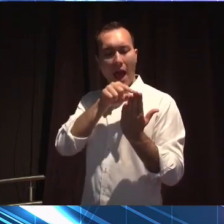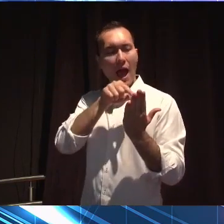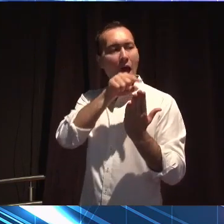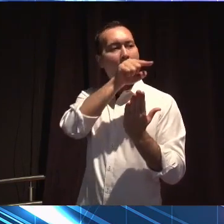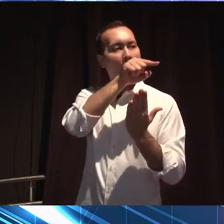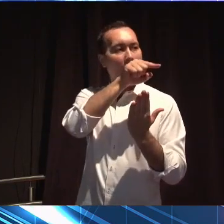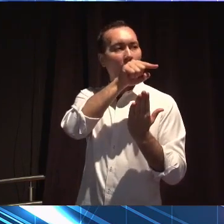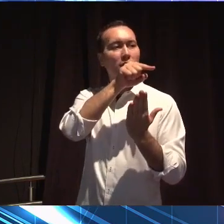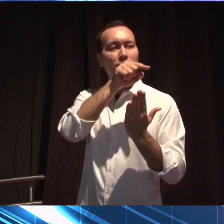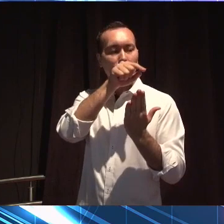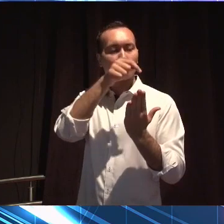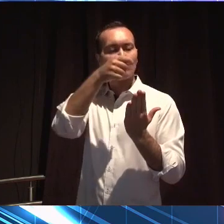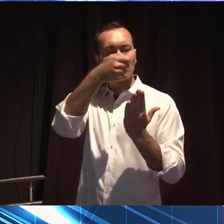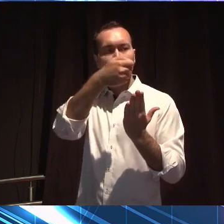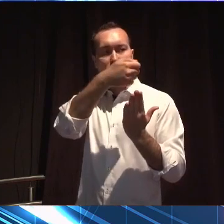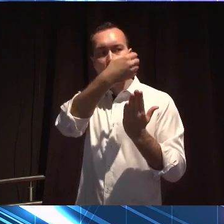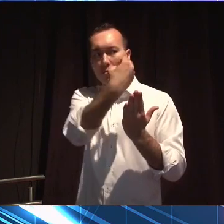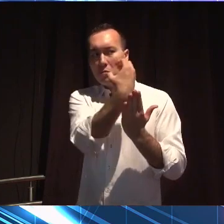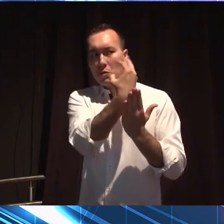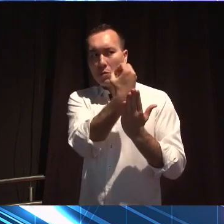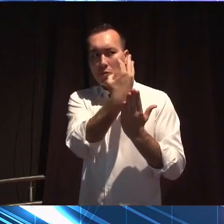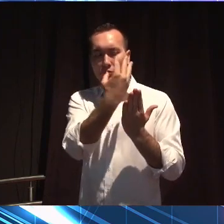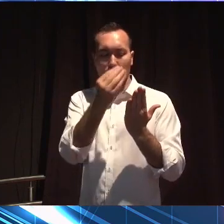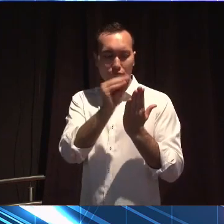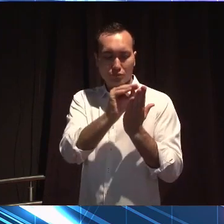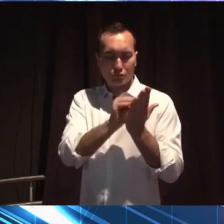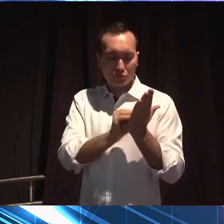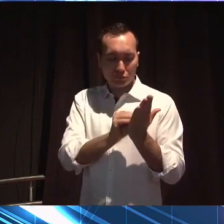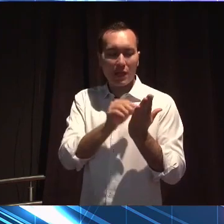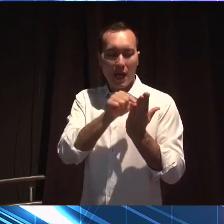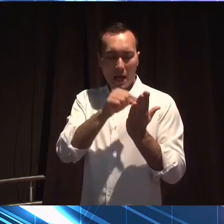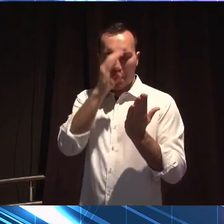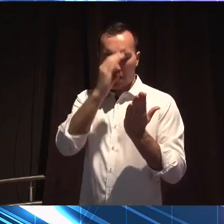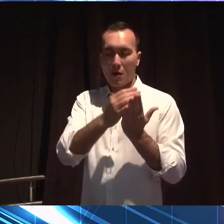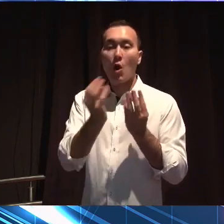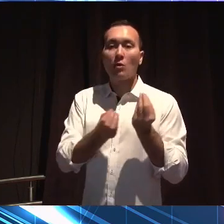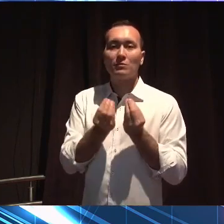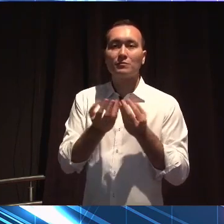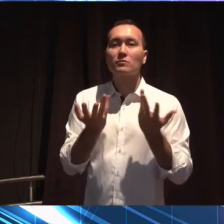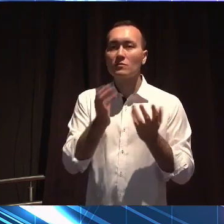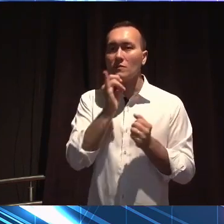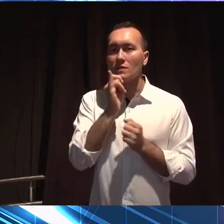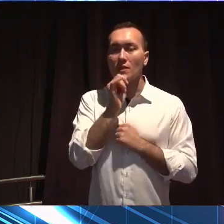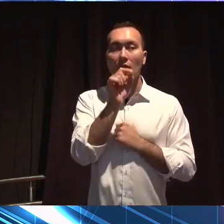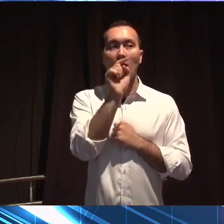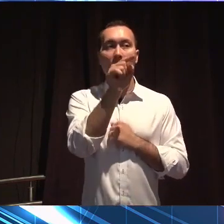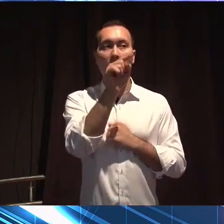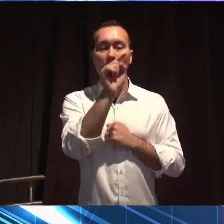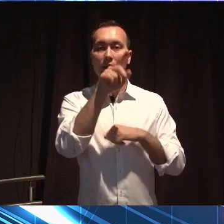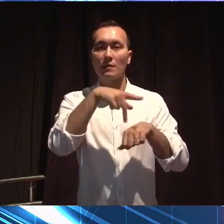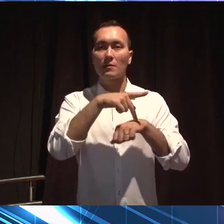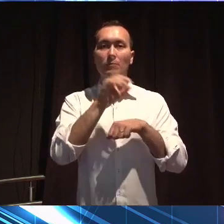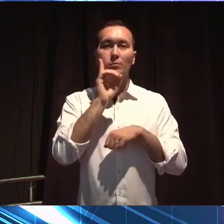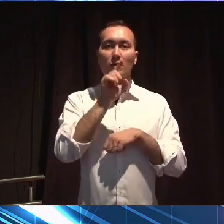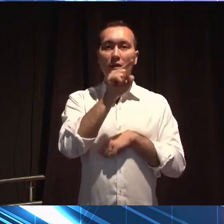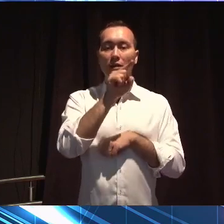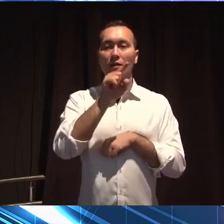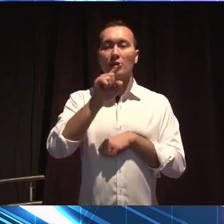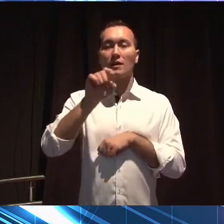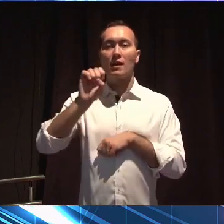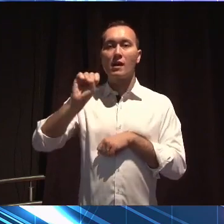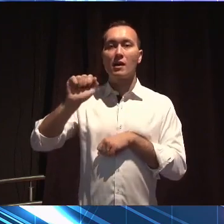por exemplo, fazendo entregas, você pensa que isso está acontecendo lá em São Francisco, e a experiência tem me ensinado que a distância